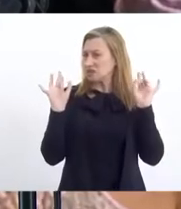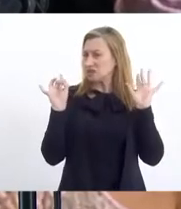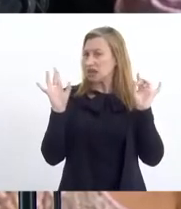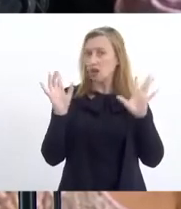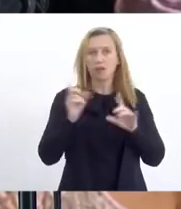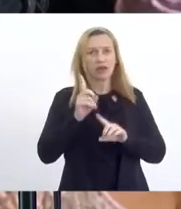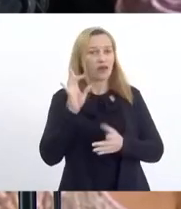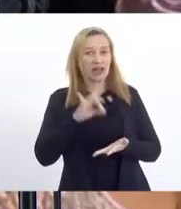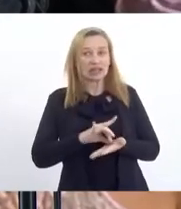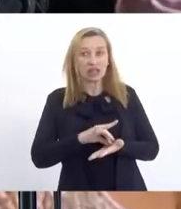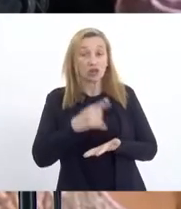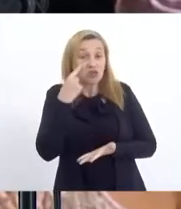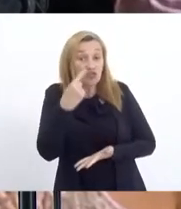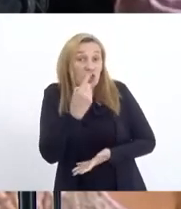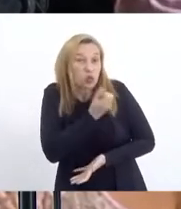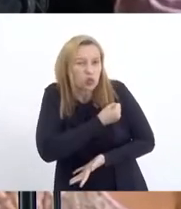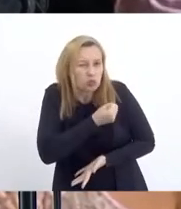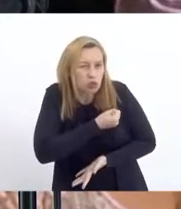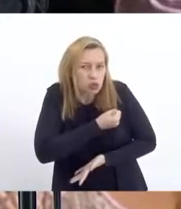olha os números.